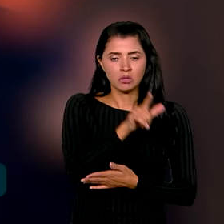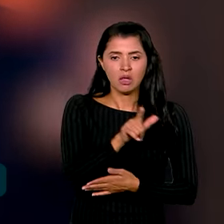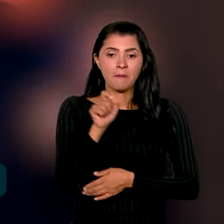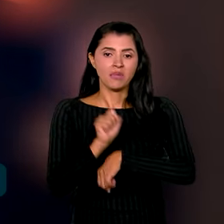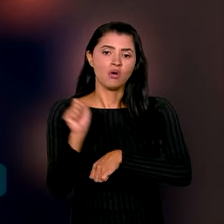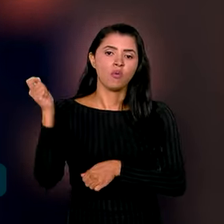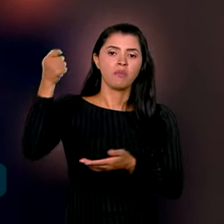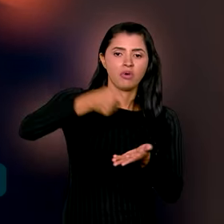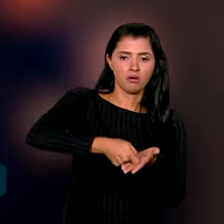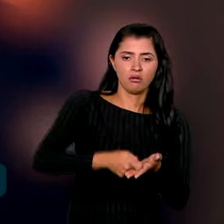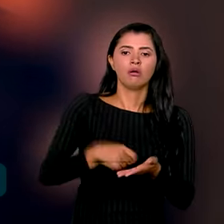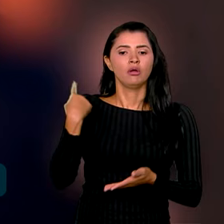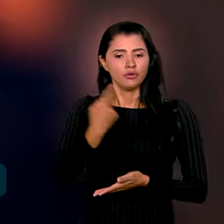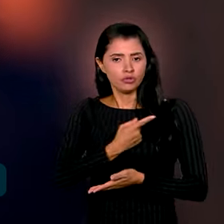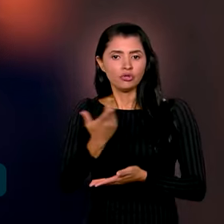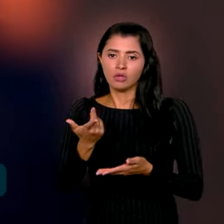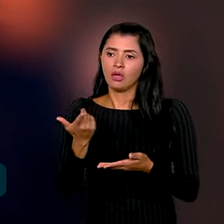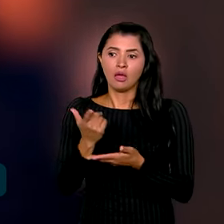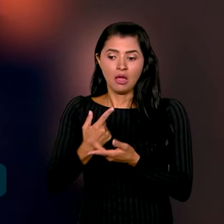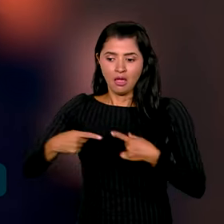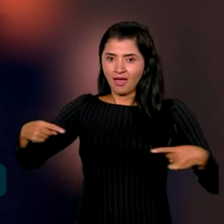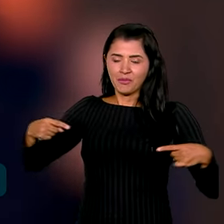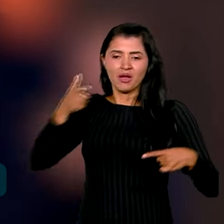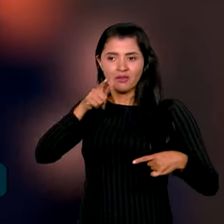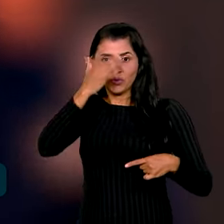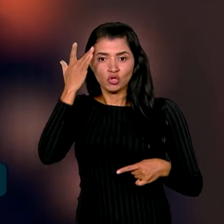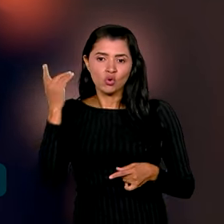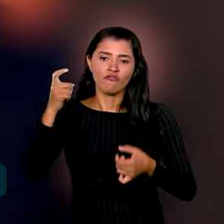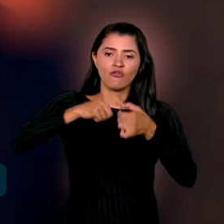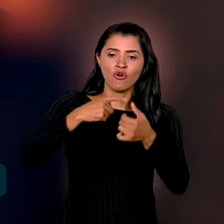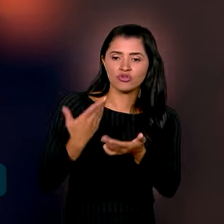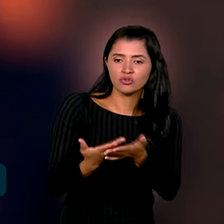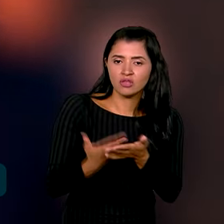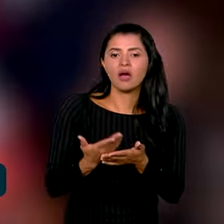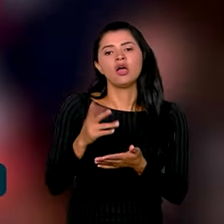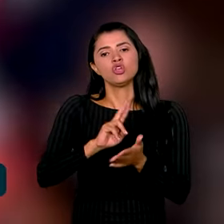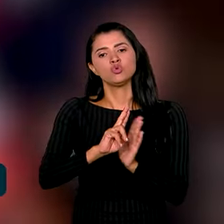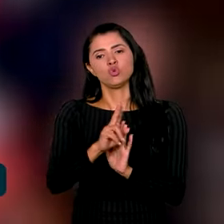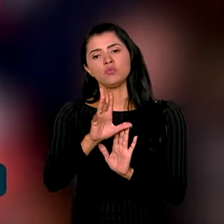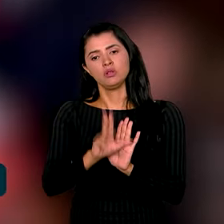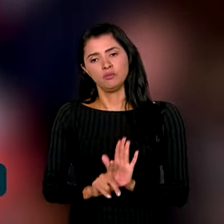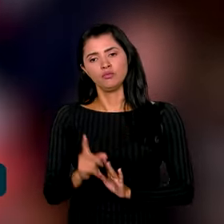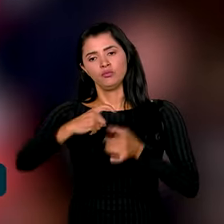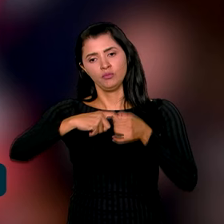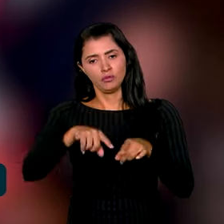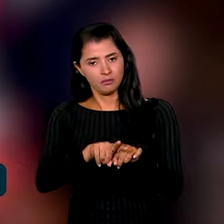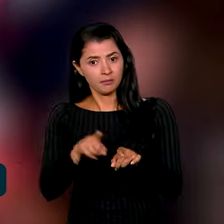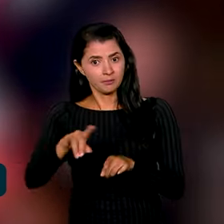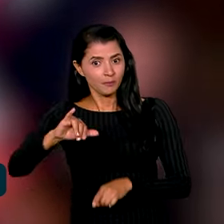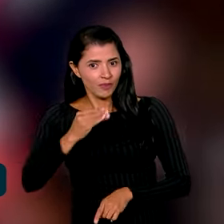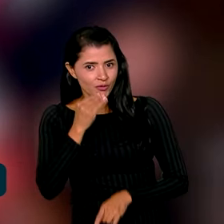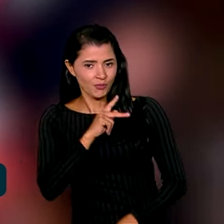pagar. E a gente quer também desenrolar, porque essas pessoas voltam a estudar e voltam a ter o nome limpo. O presidente também aproveitou